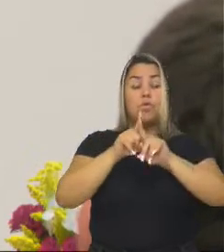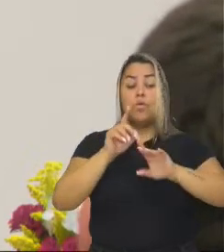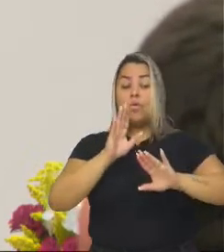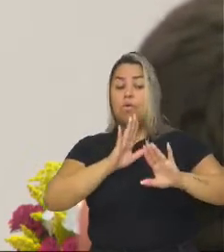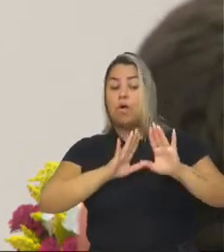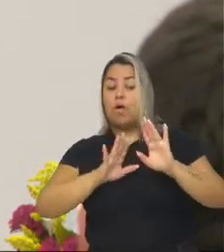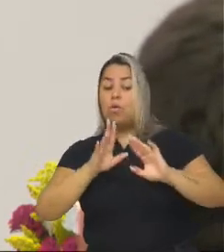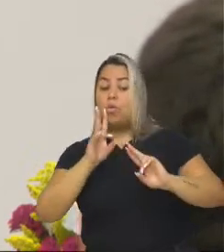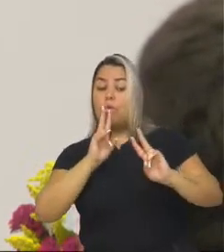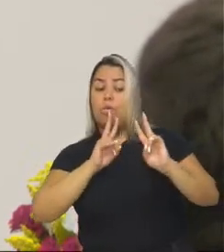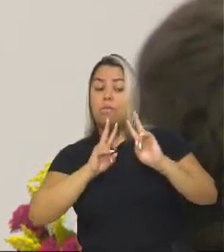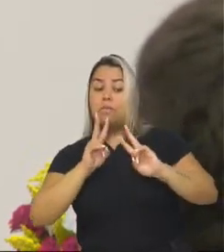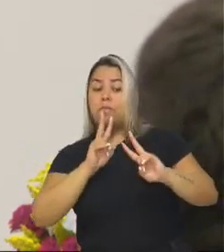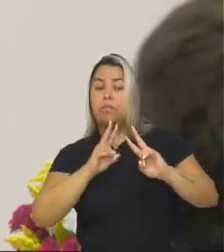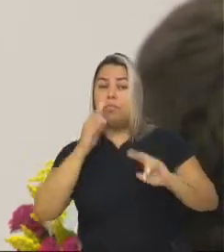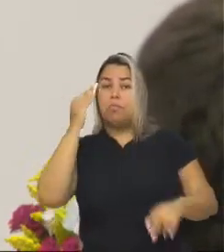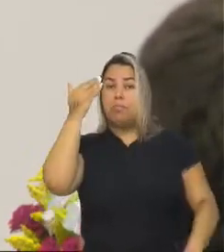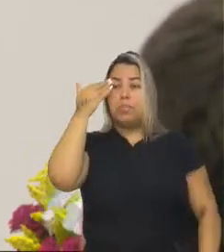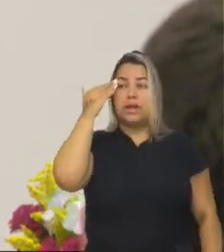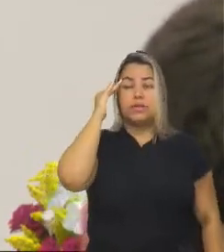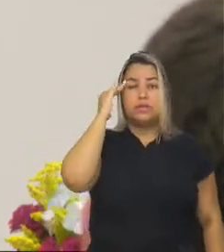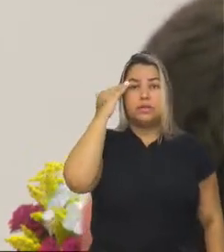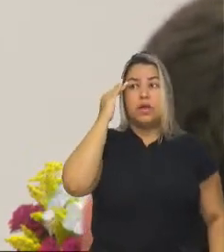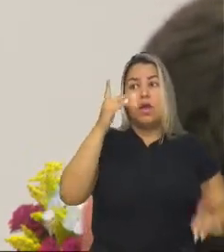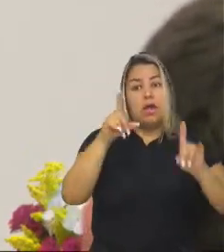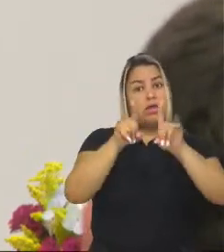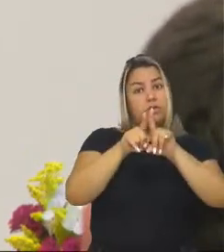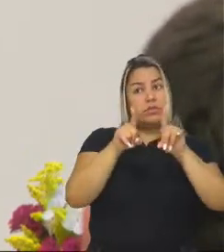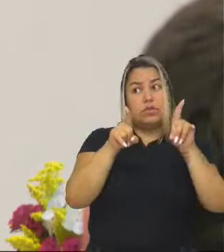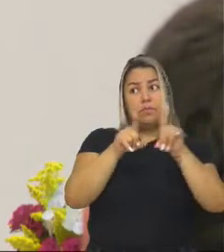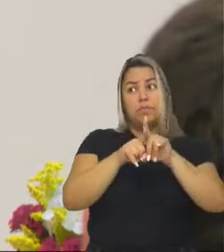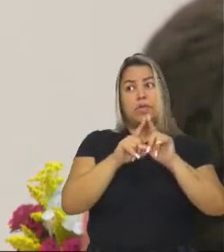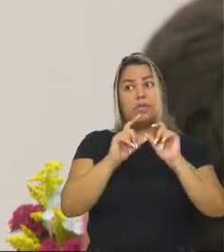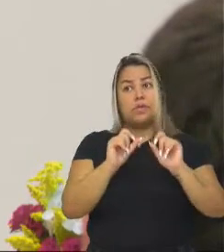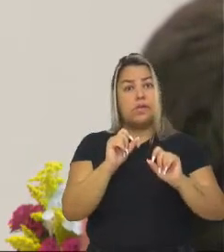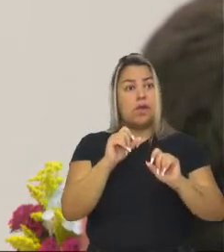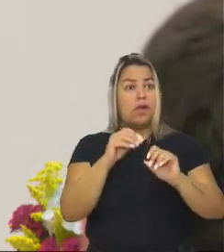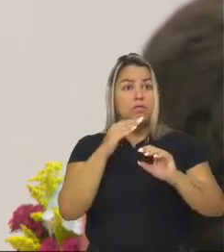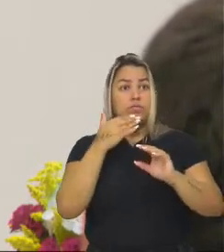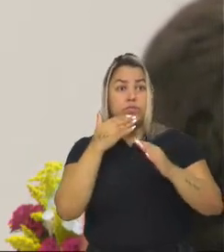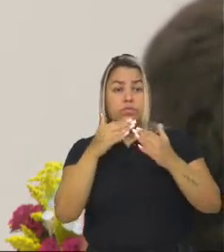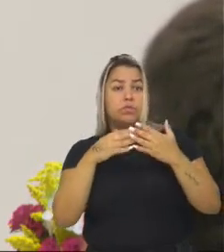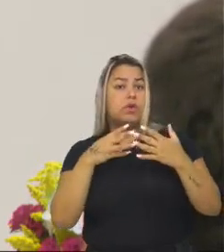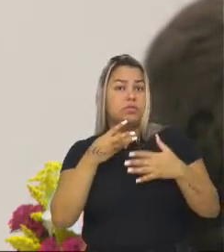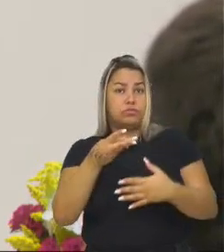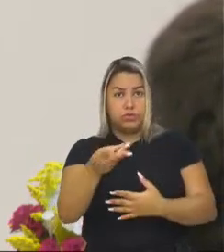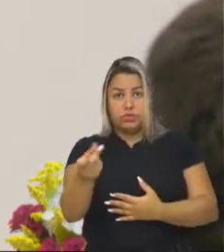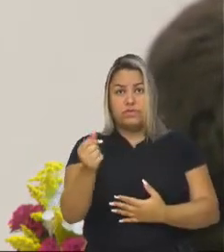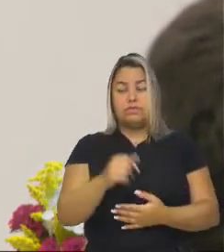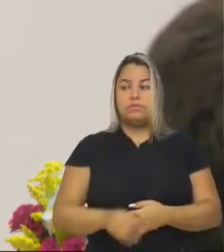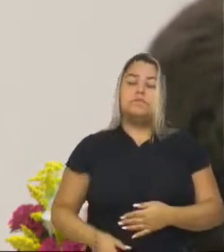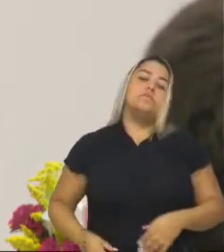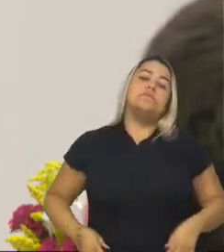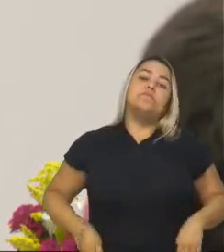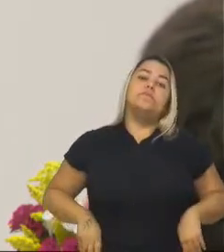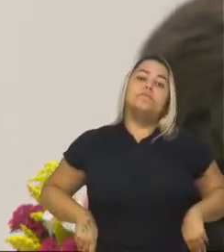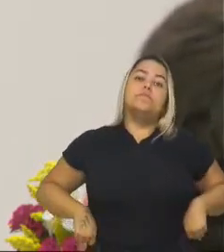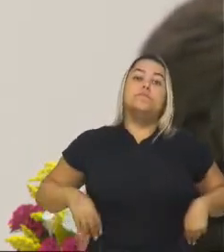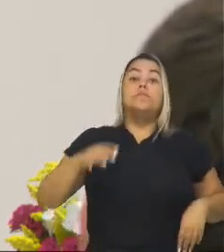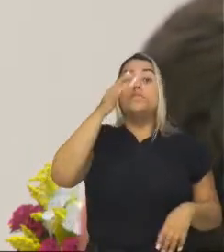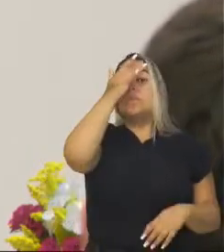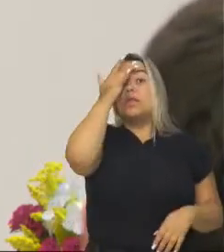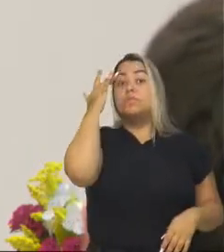completamente específico para compreender e atender às demandas que eram muitas, né? As pessoas